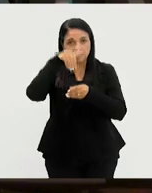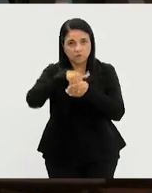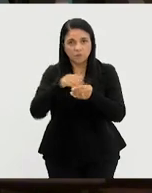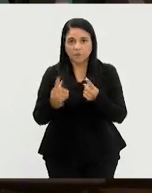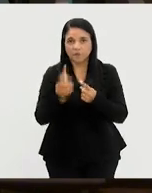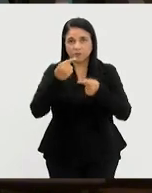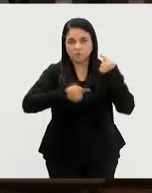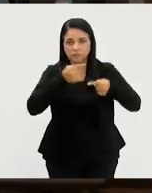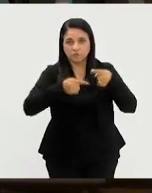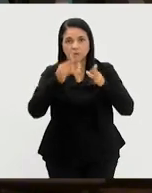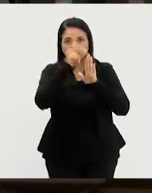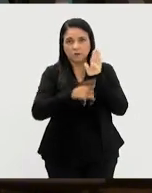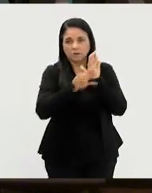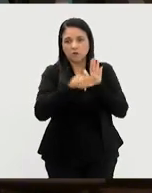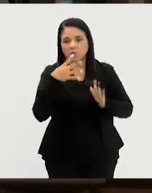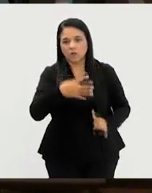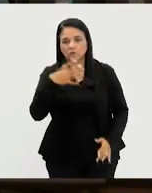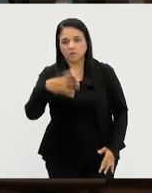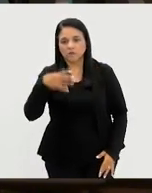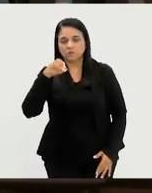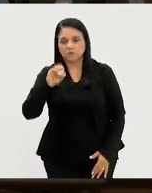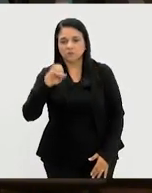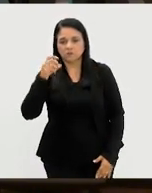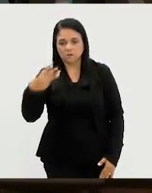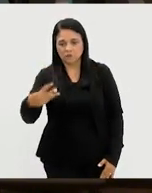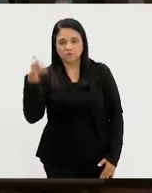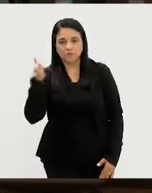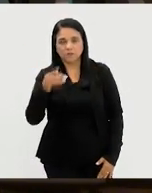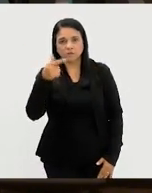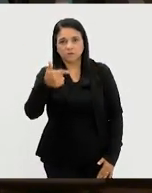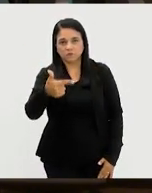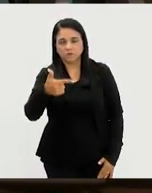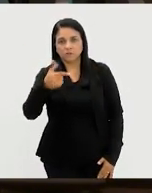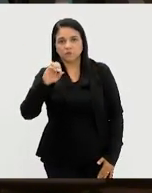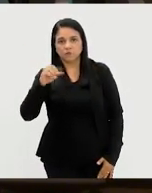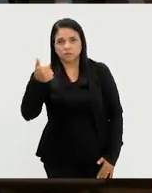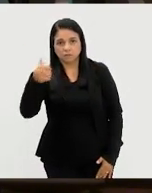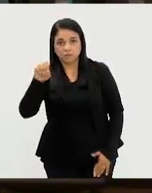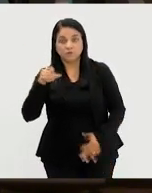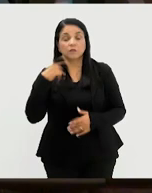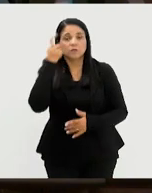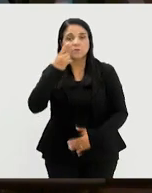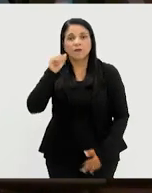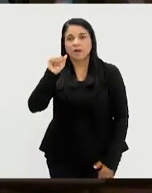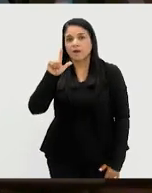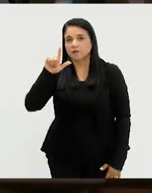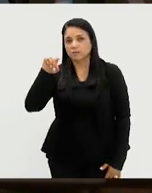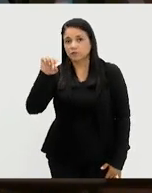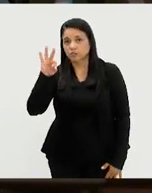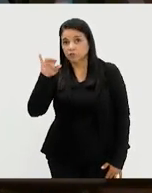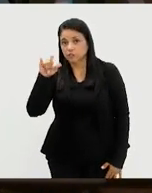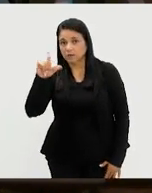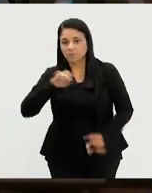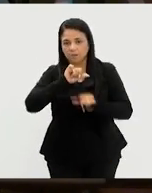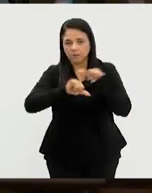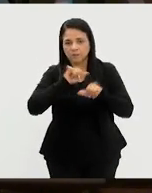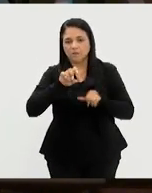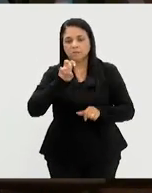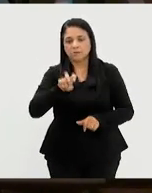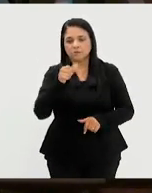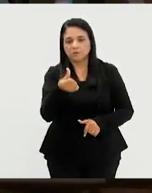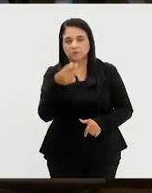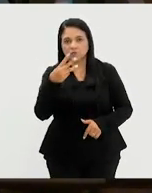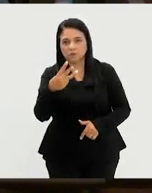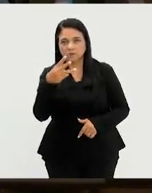projeto de lei número 4403 de28 de autoria do deputado Nunes que é Altera a lei 5645 de